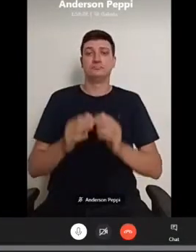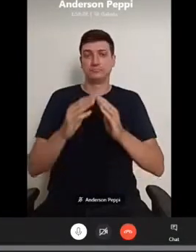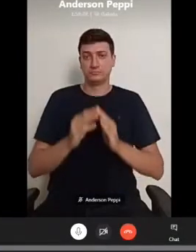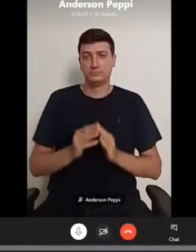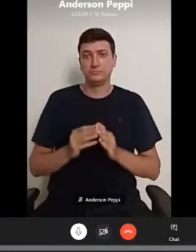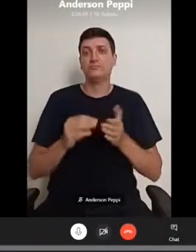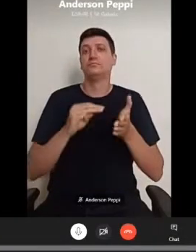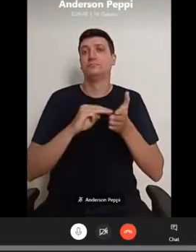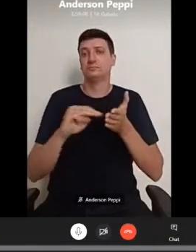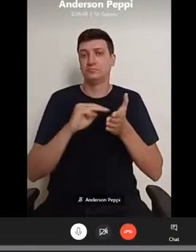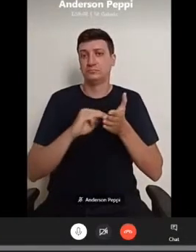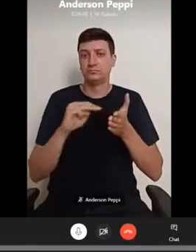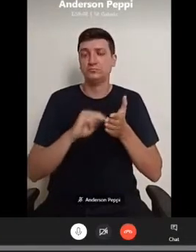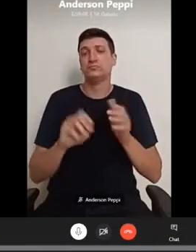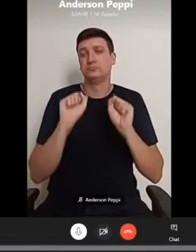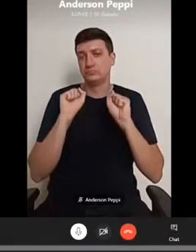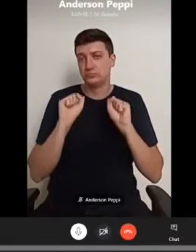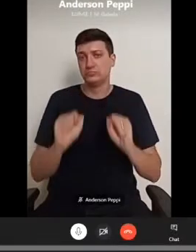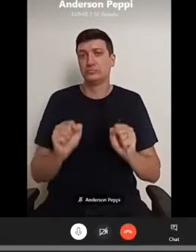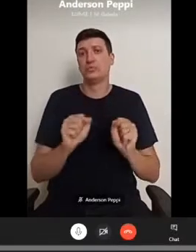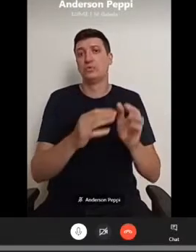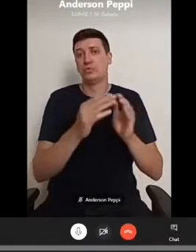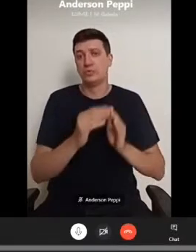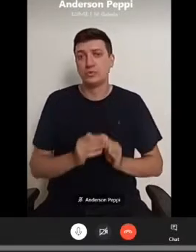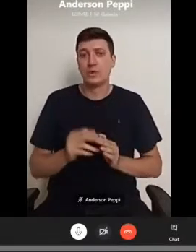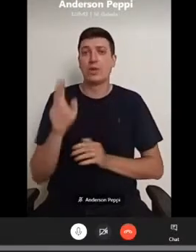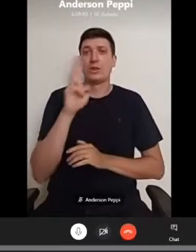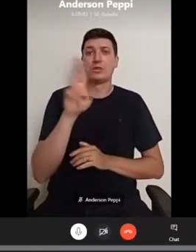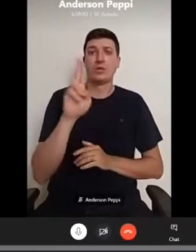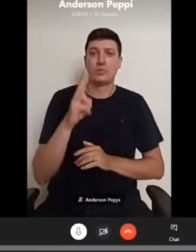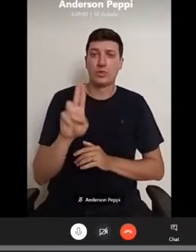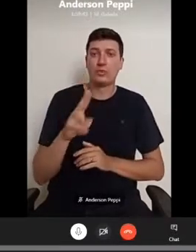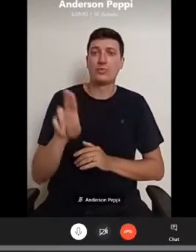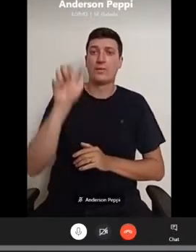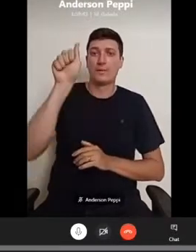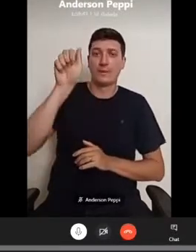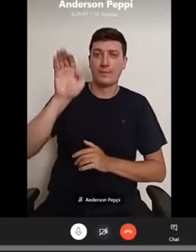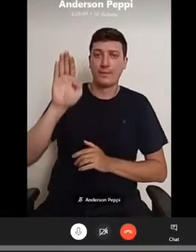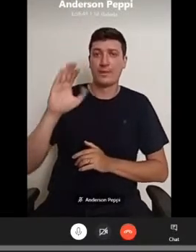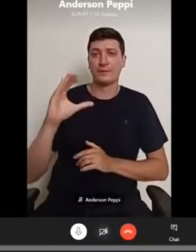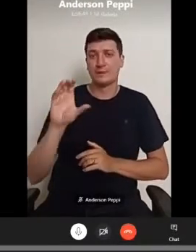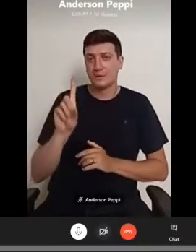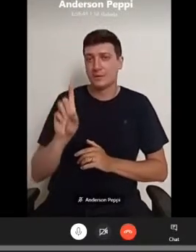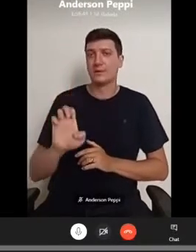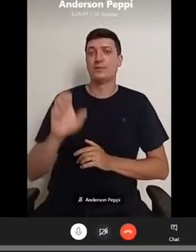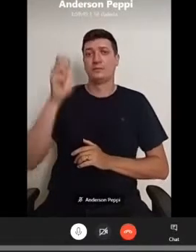inicie a chamada nominal para o processo de votação.